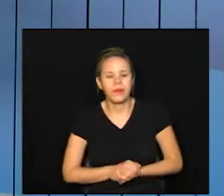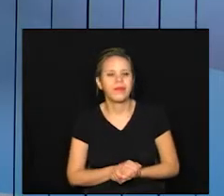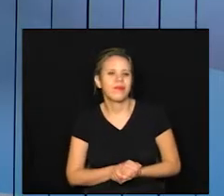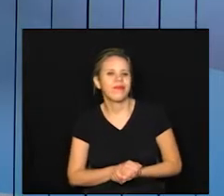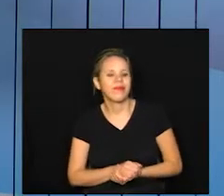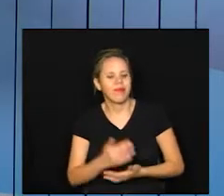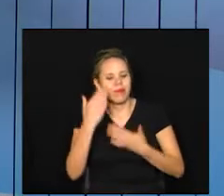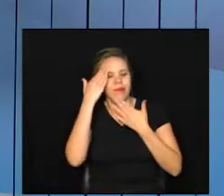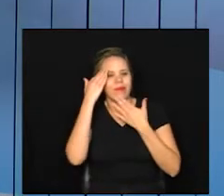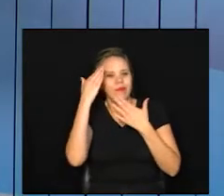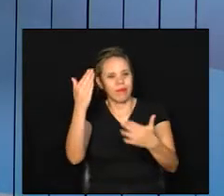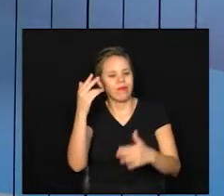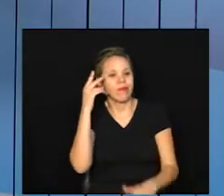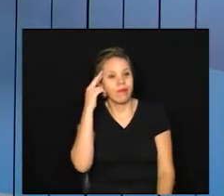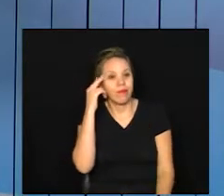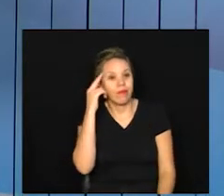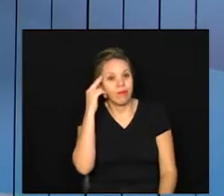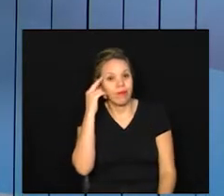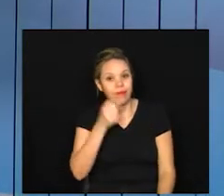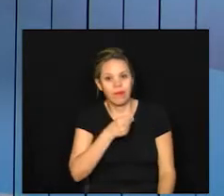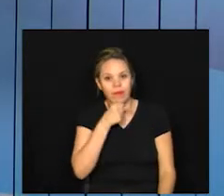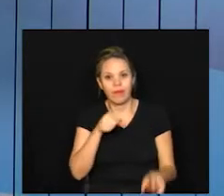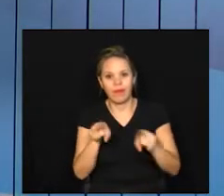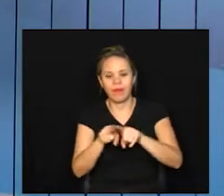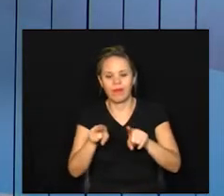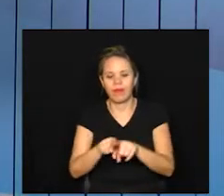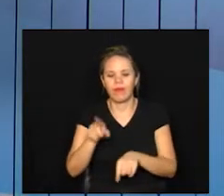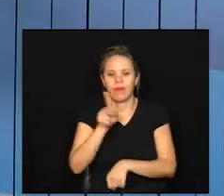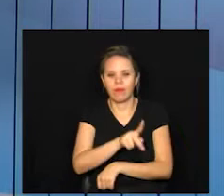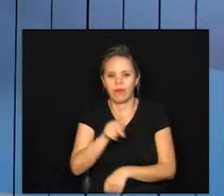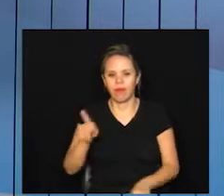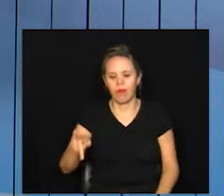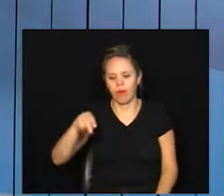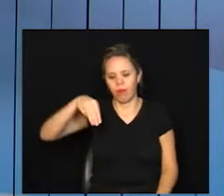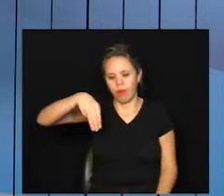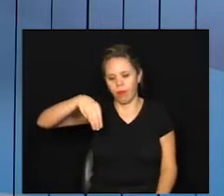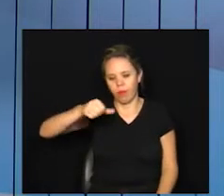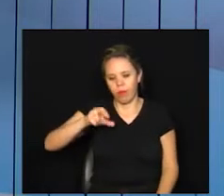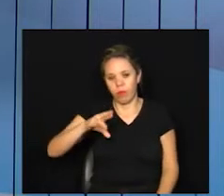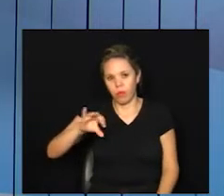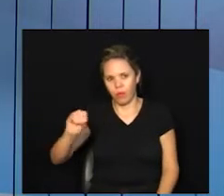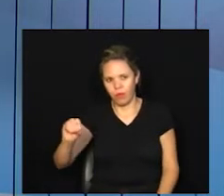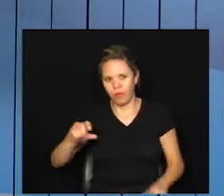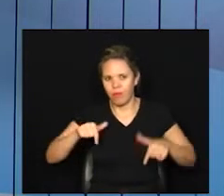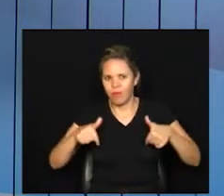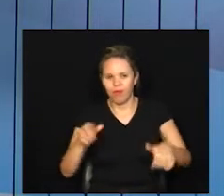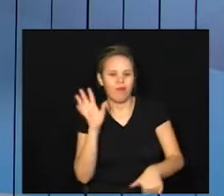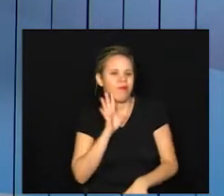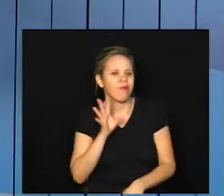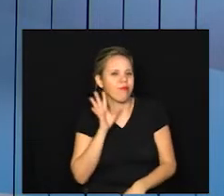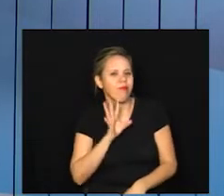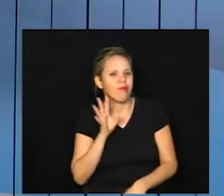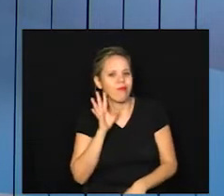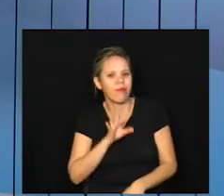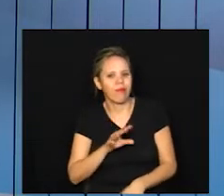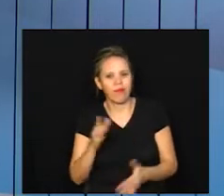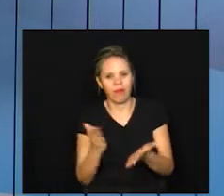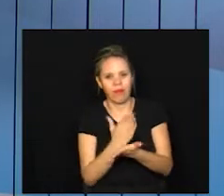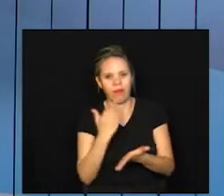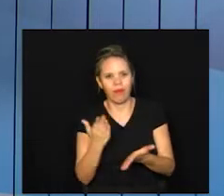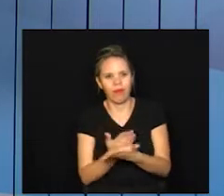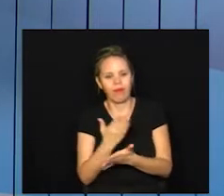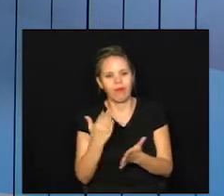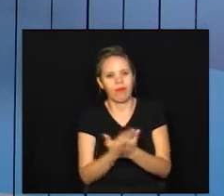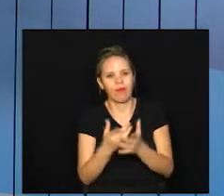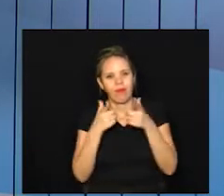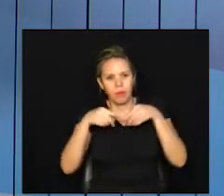Muito obrigado, André Aranha, e também ao professor Márcio aí pela iniciativa muito bacana, o livro de